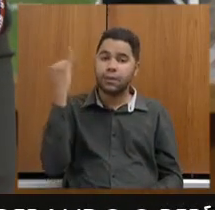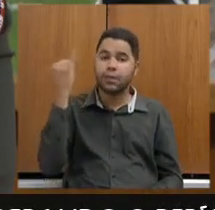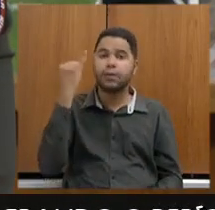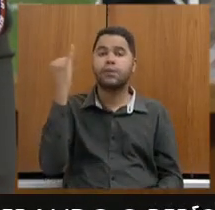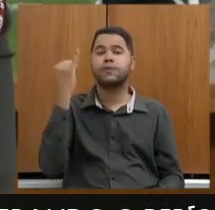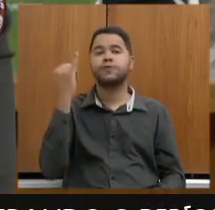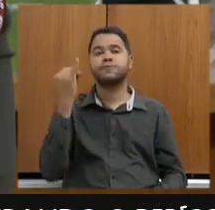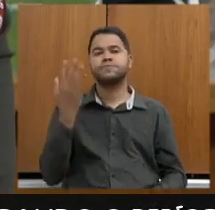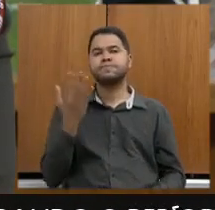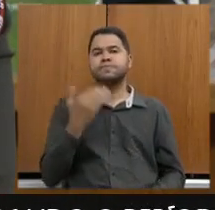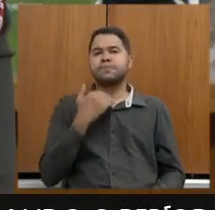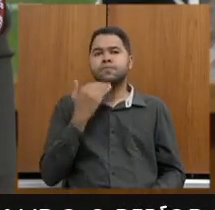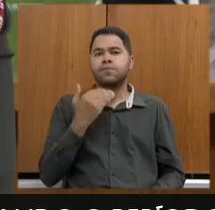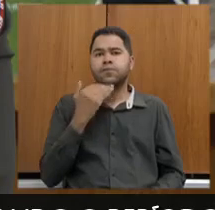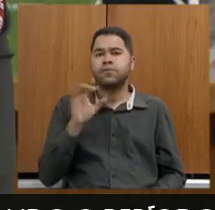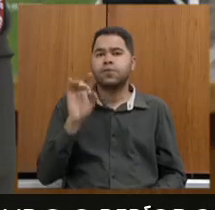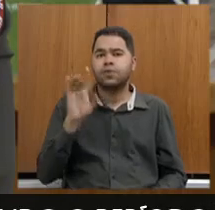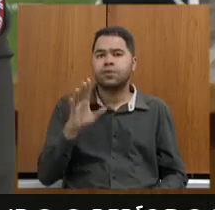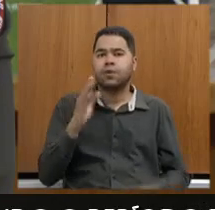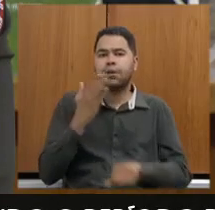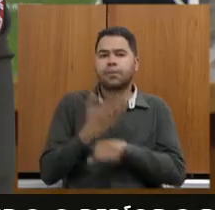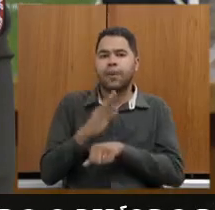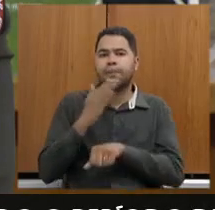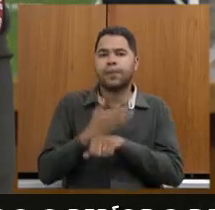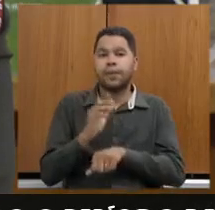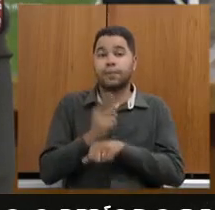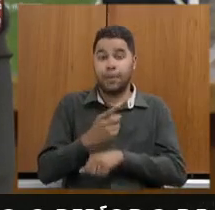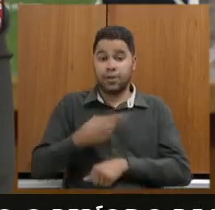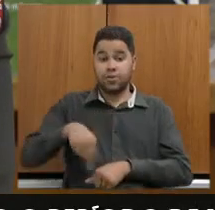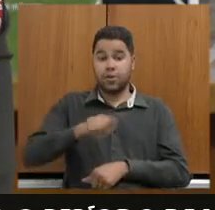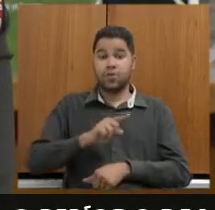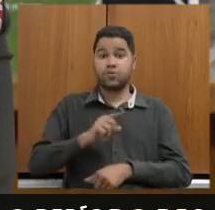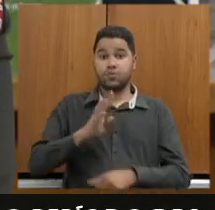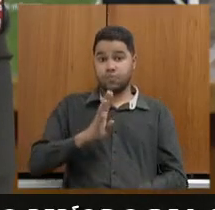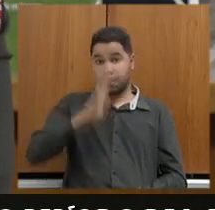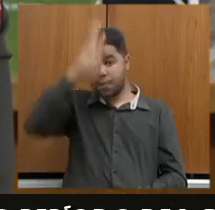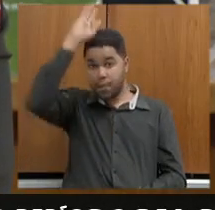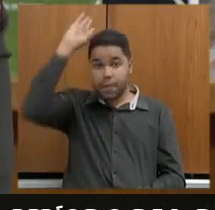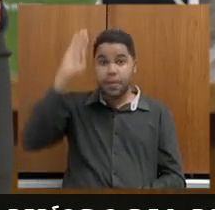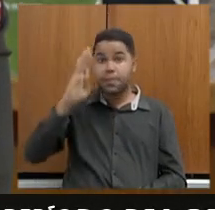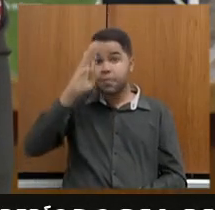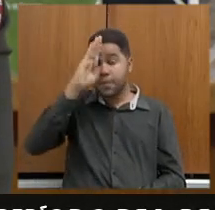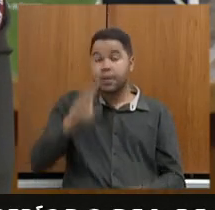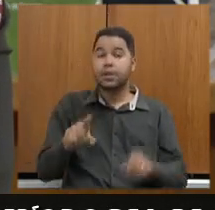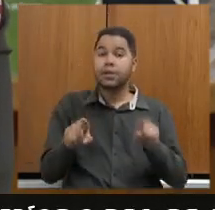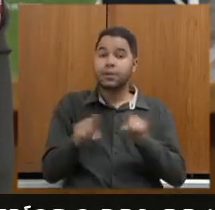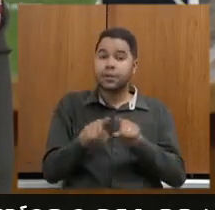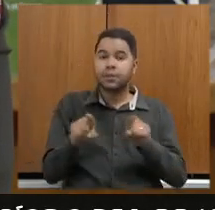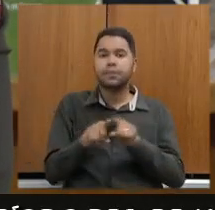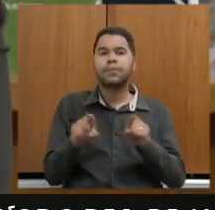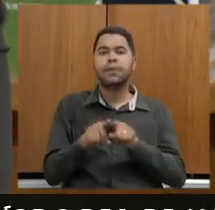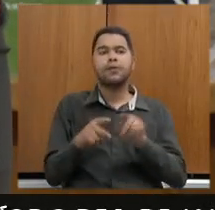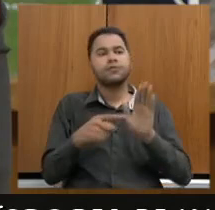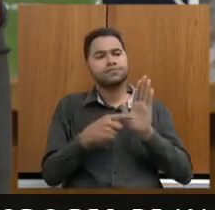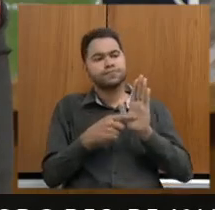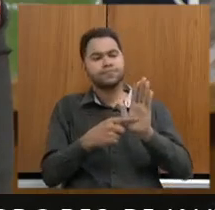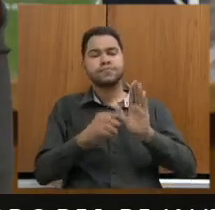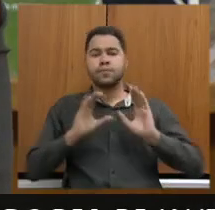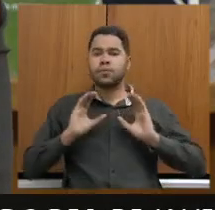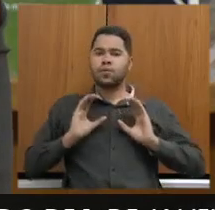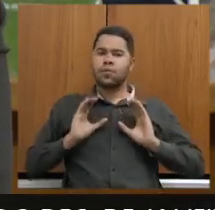não adianta apenas treinarmos o nosso Bombeiro Militar nós temos que também levar o